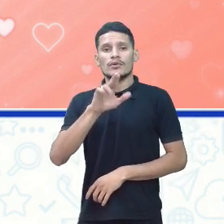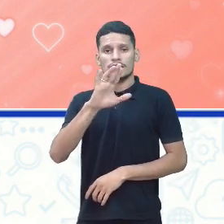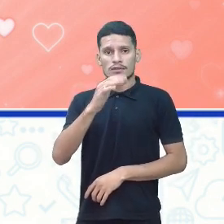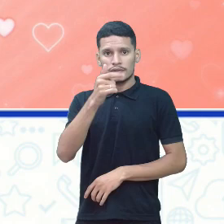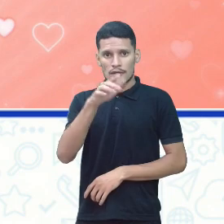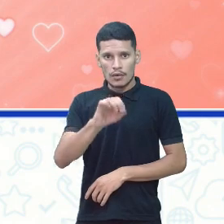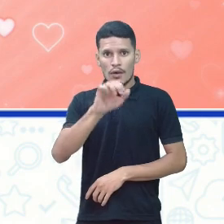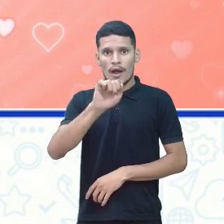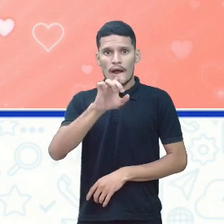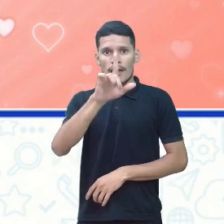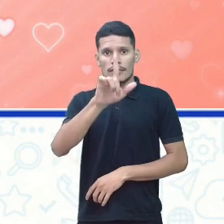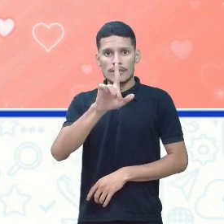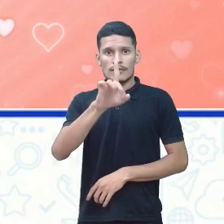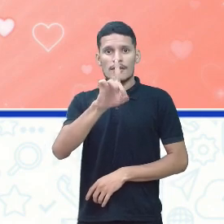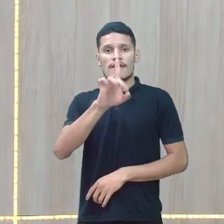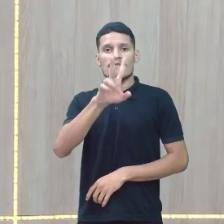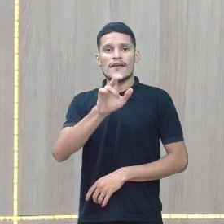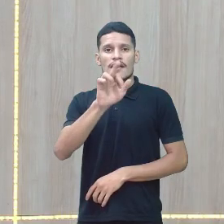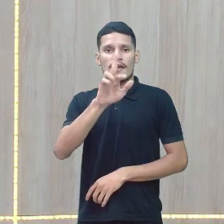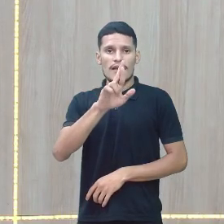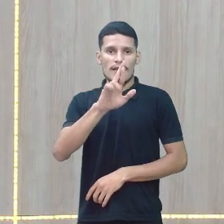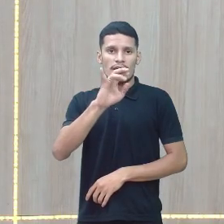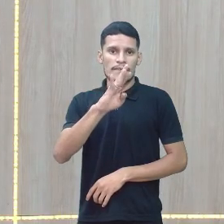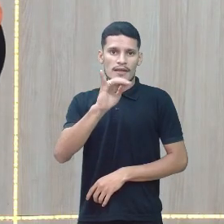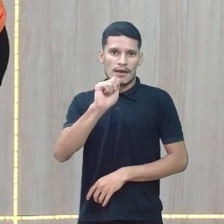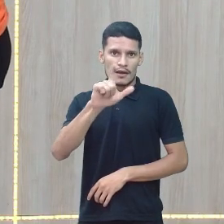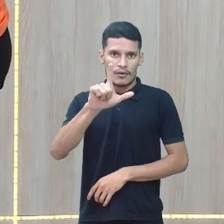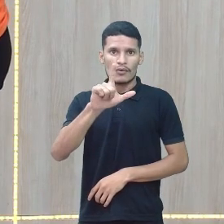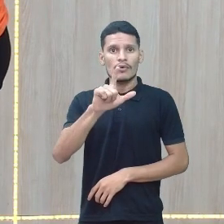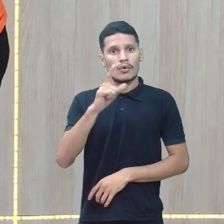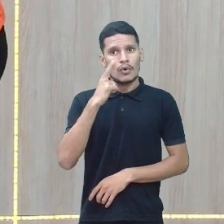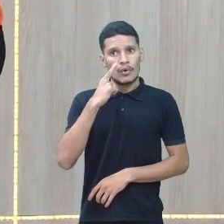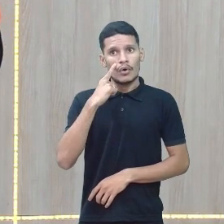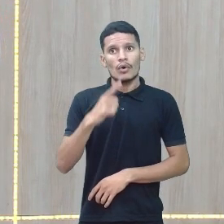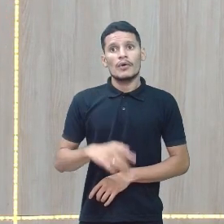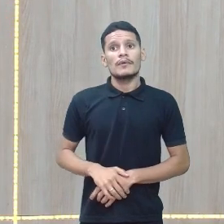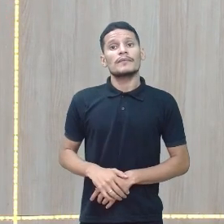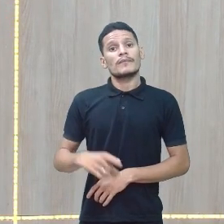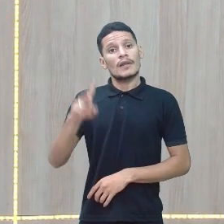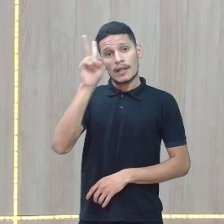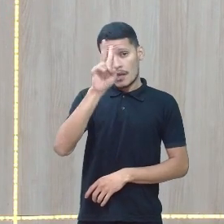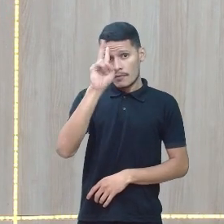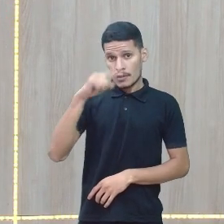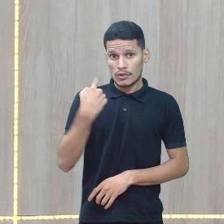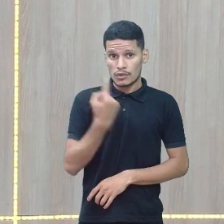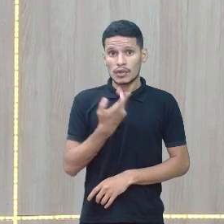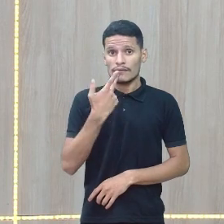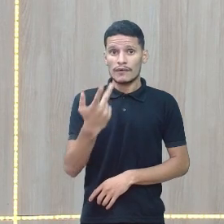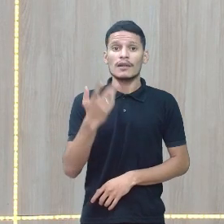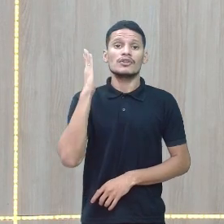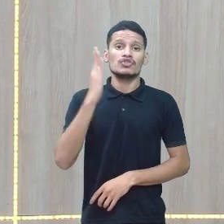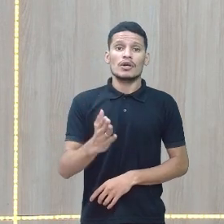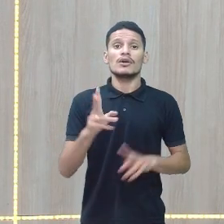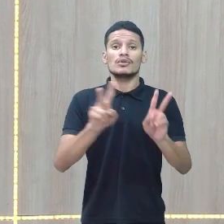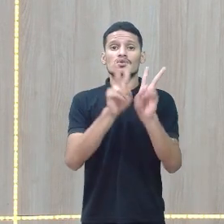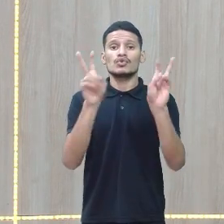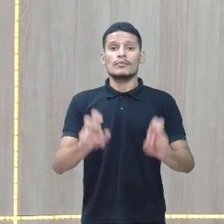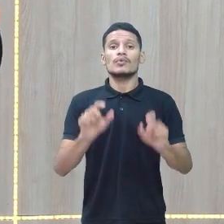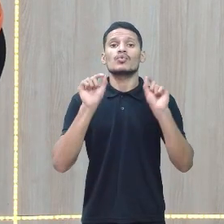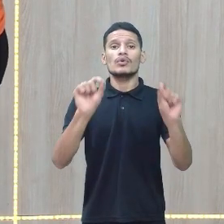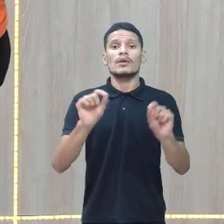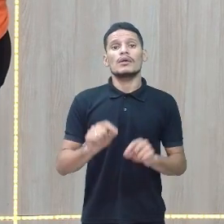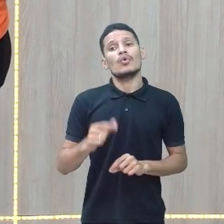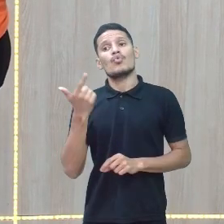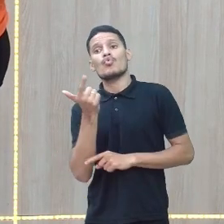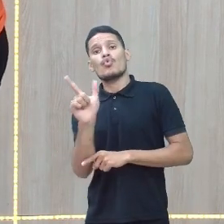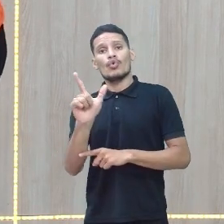Vocês lembram que eu disse que fora o adjunto adverbial nós tínhamos outras expressões equivalentes lá no